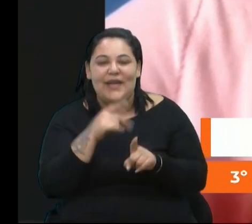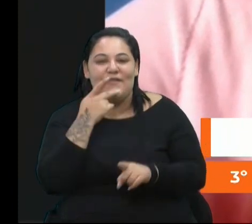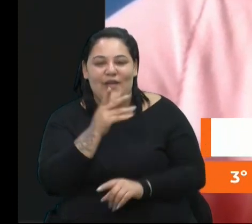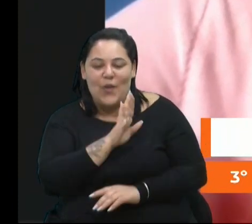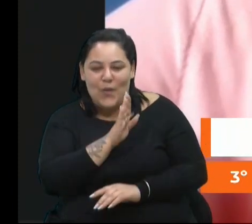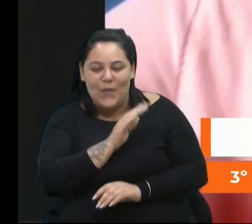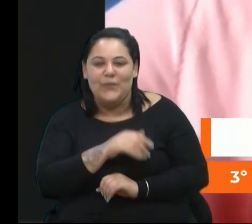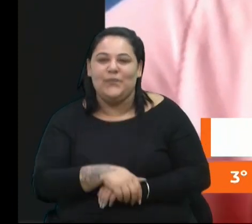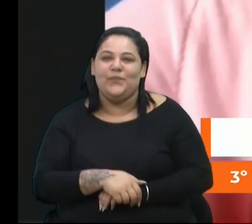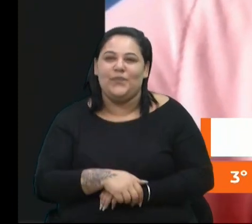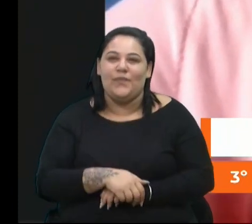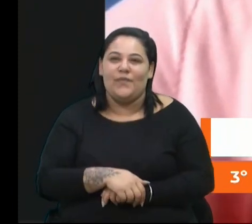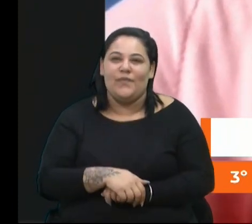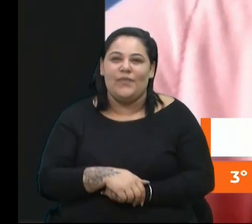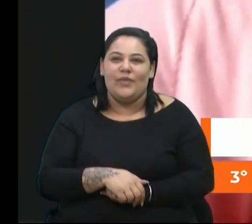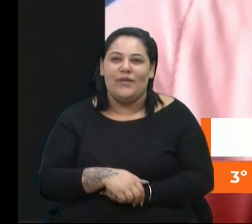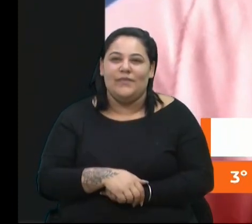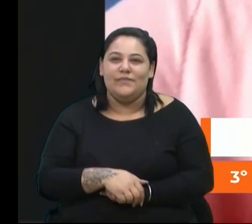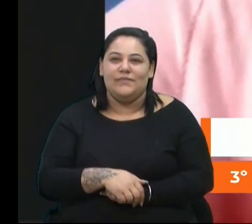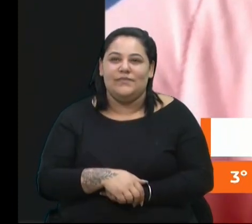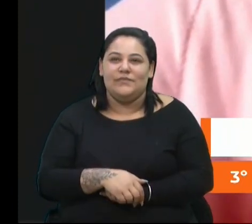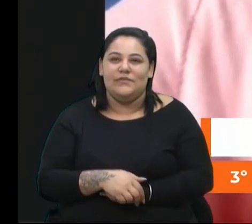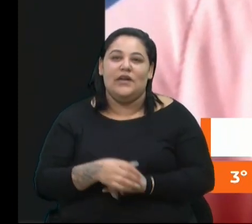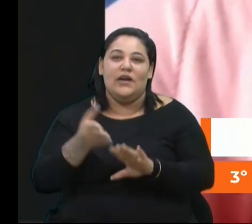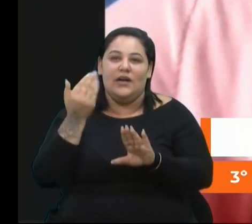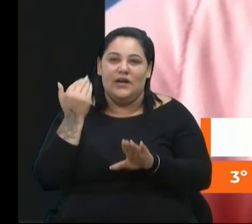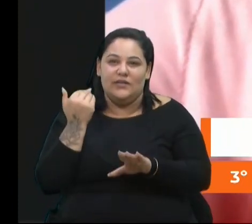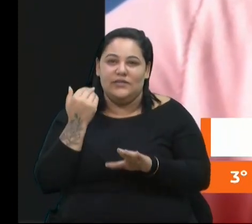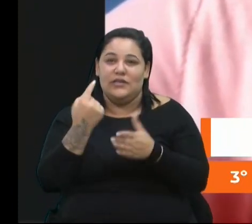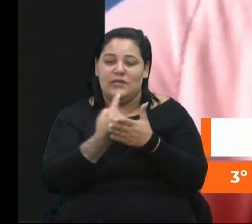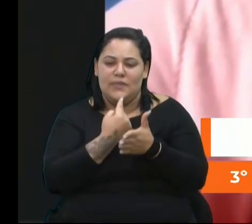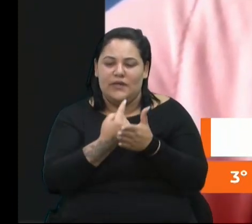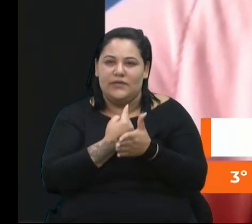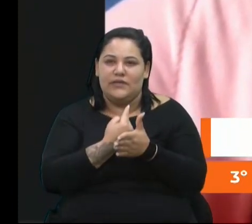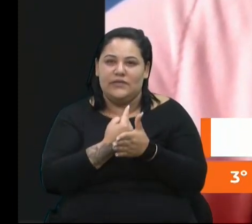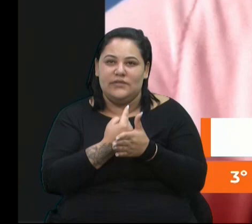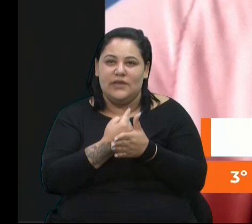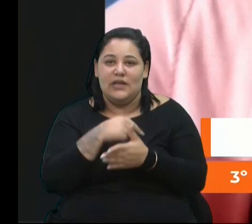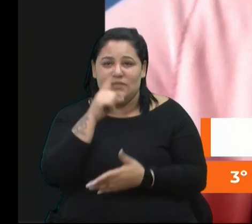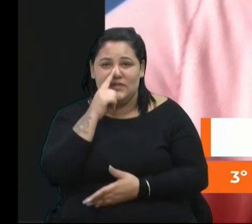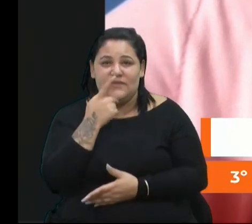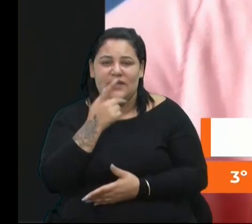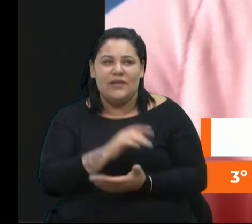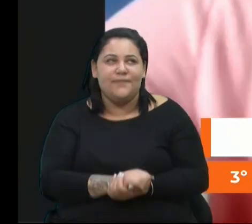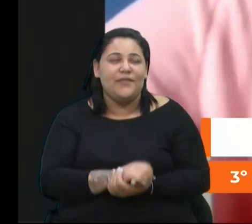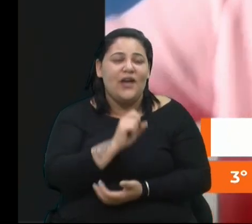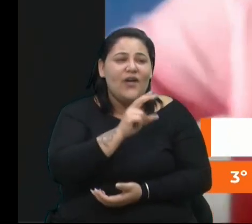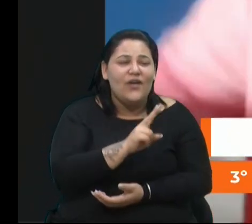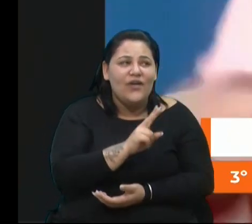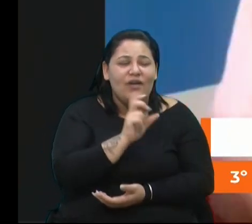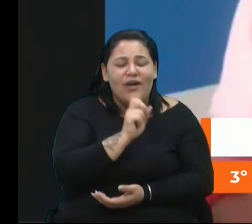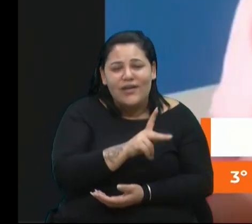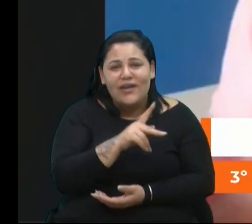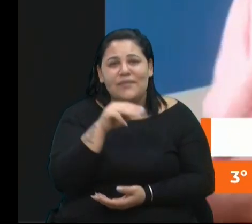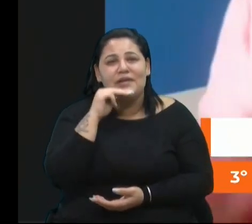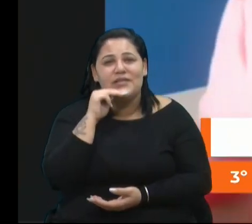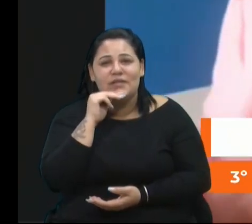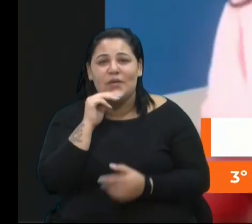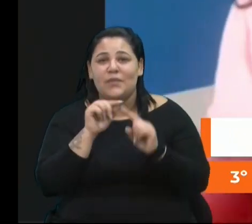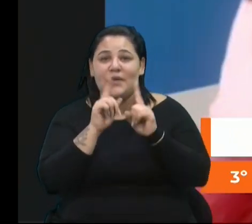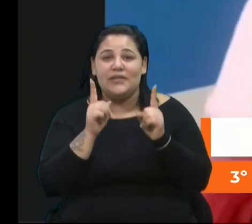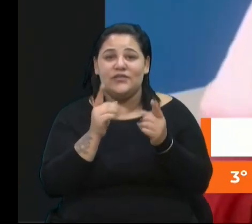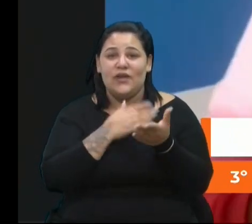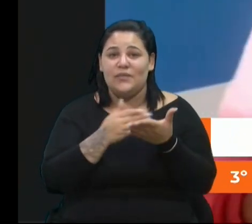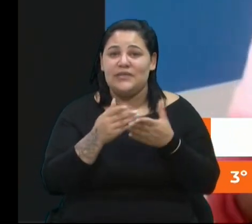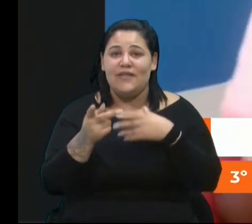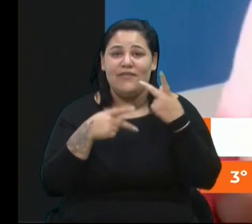também, a Marivane. Lá no comecinho a gente se perguntava, elas me diziam, Chico, ok, Marisol, mas a gente vai começar a falar